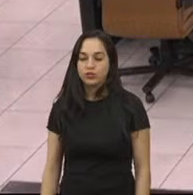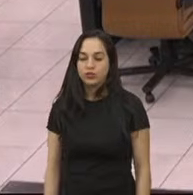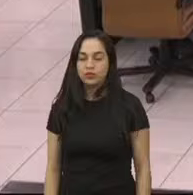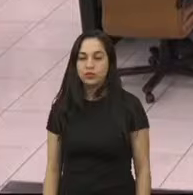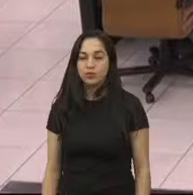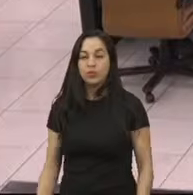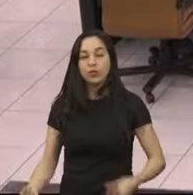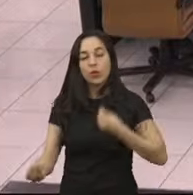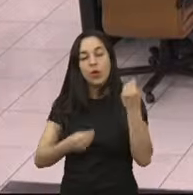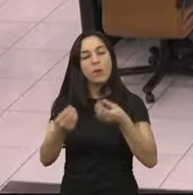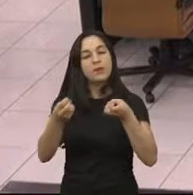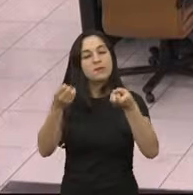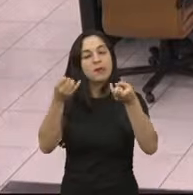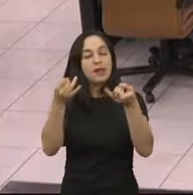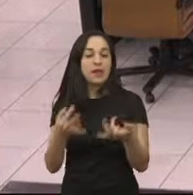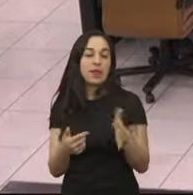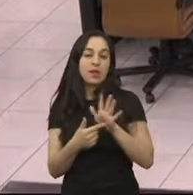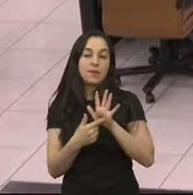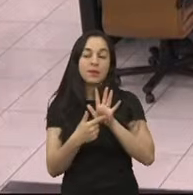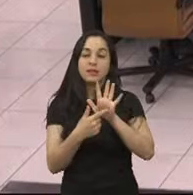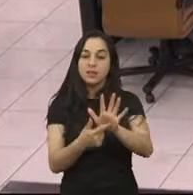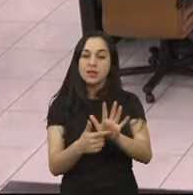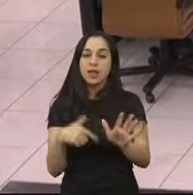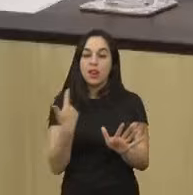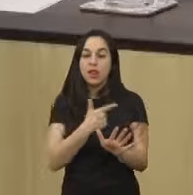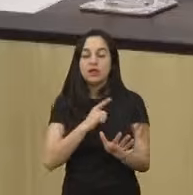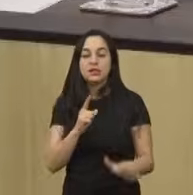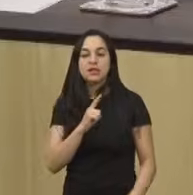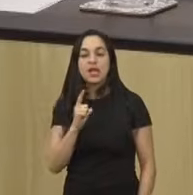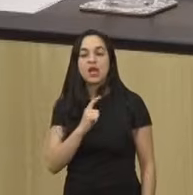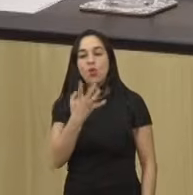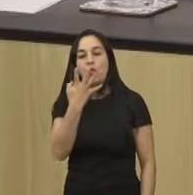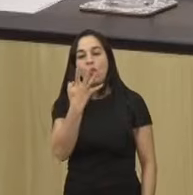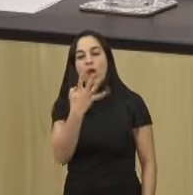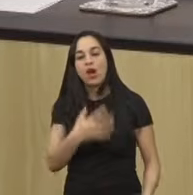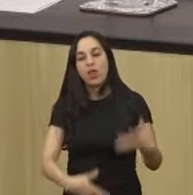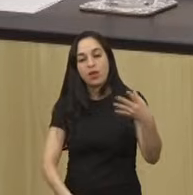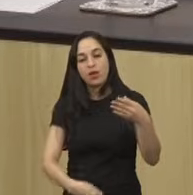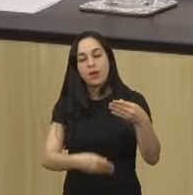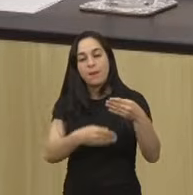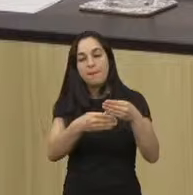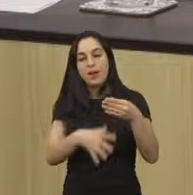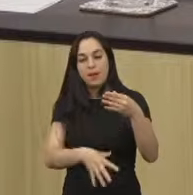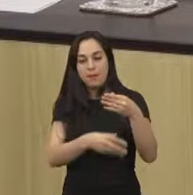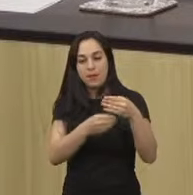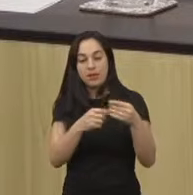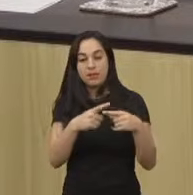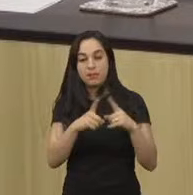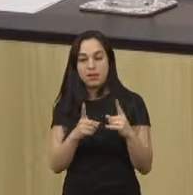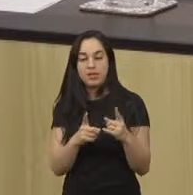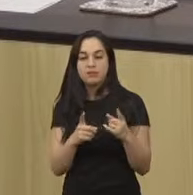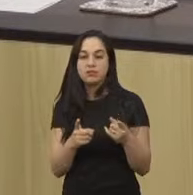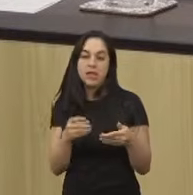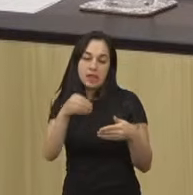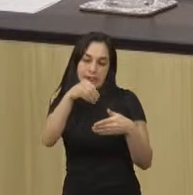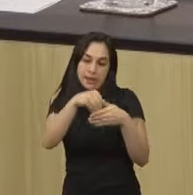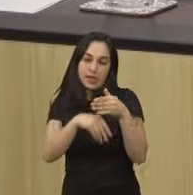Como eu expliquei na apresentação, nós temos 4 emendas, mas todos foram para acrescentar ao projeto.